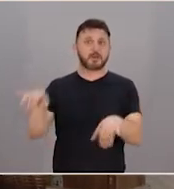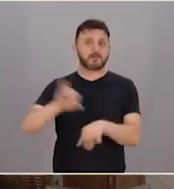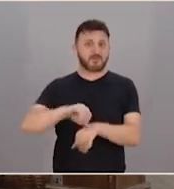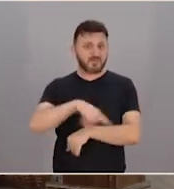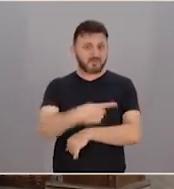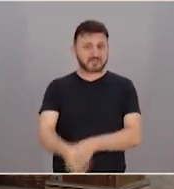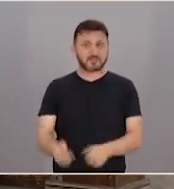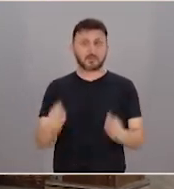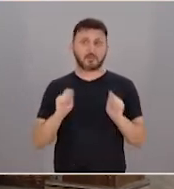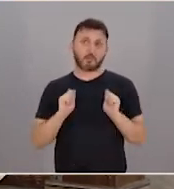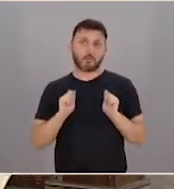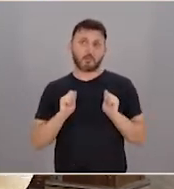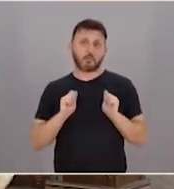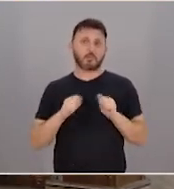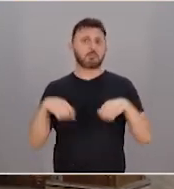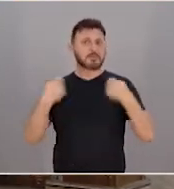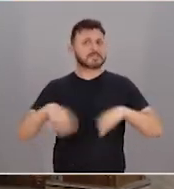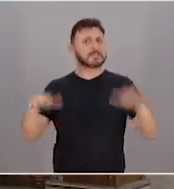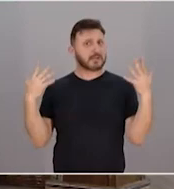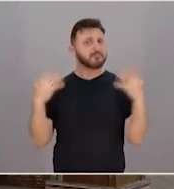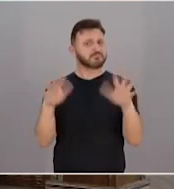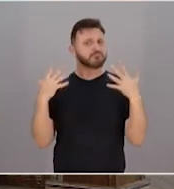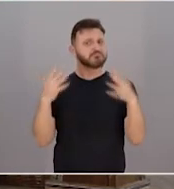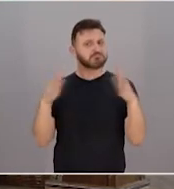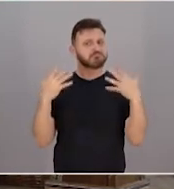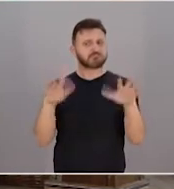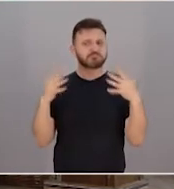isso? Meu Deus!